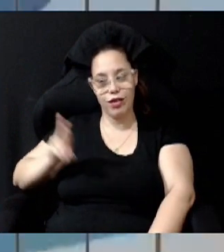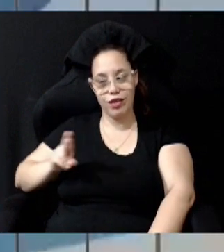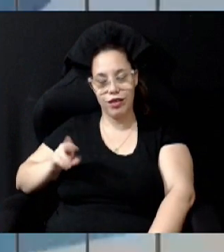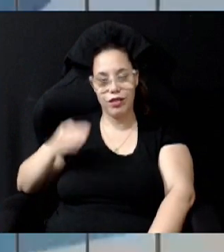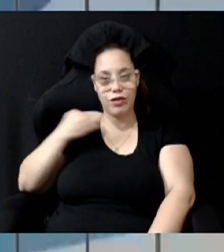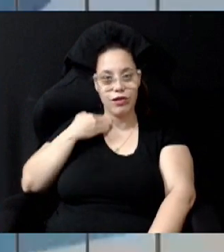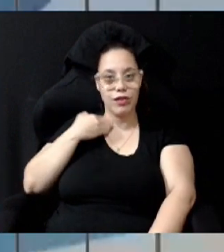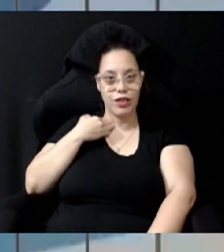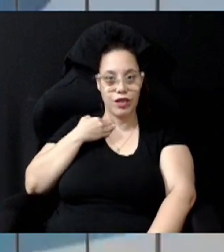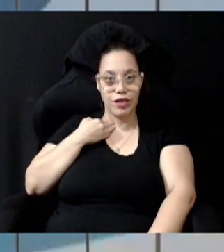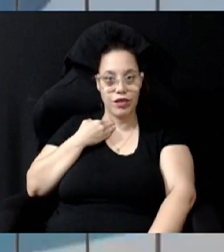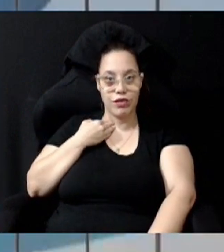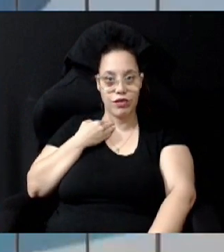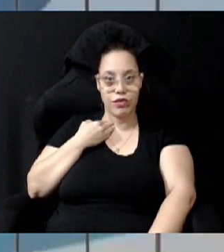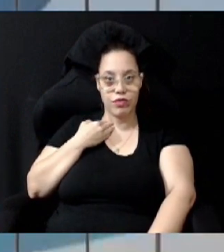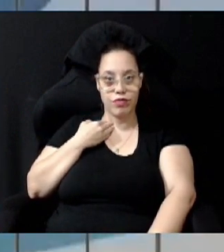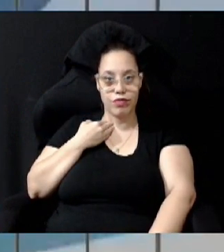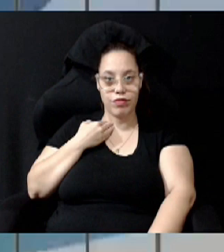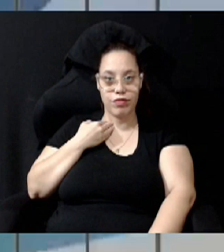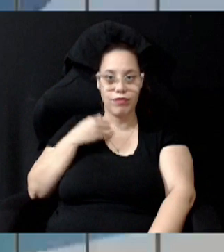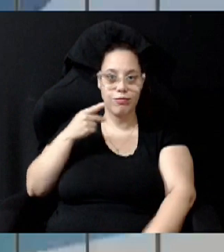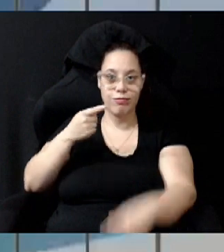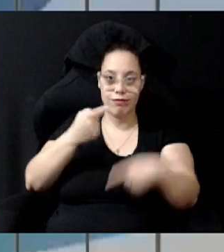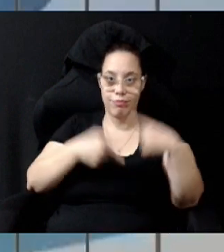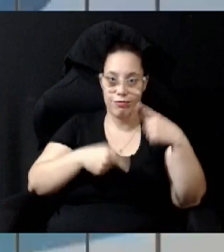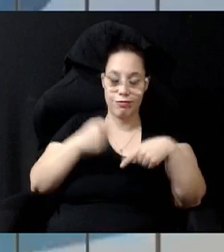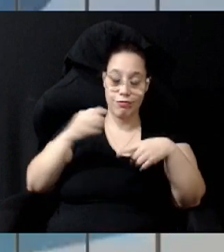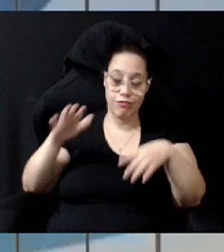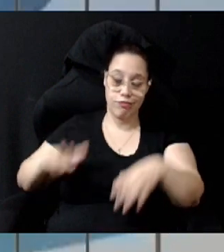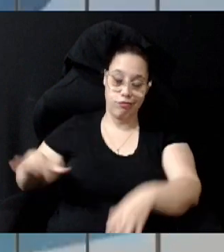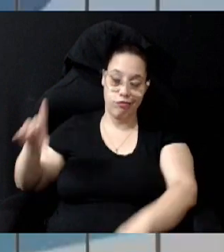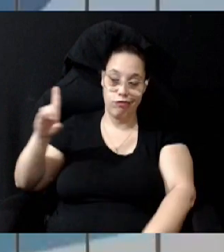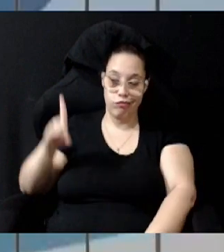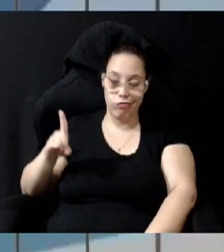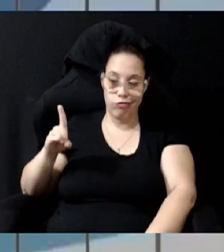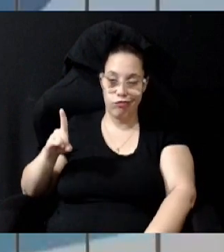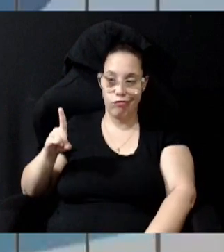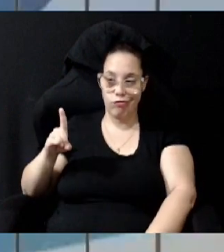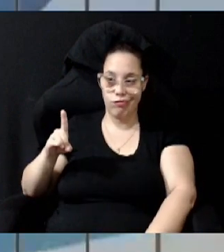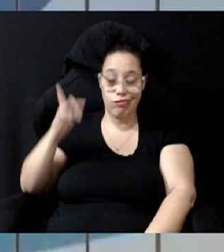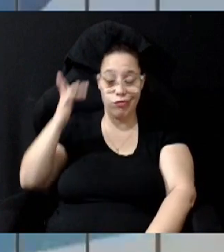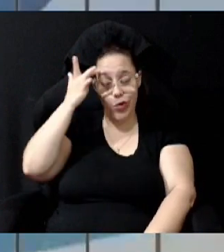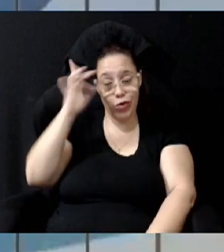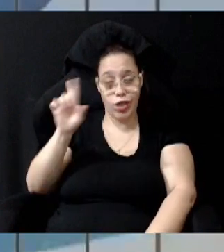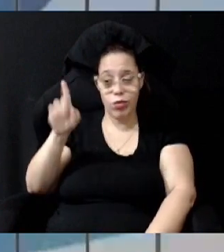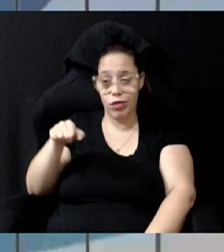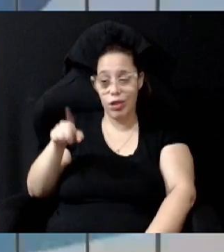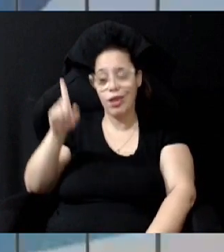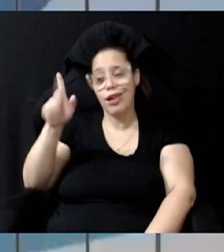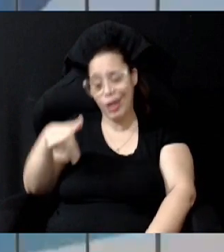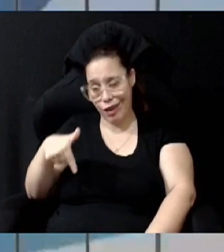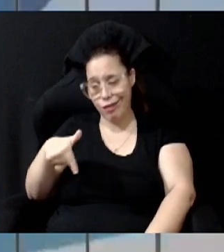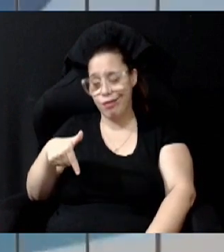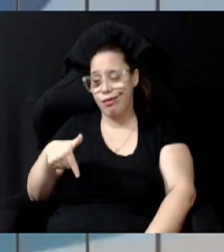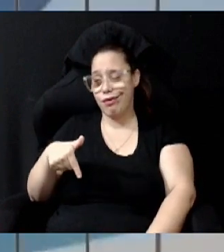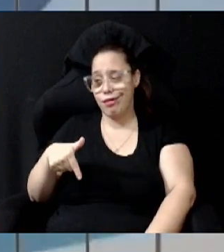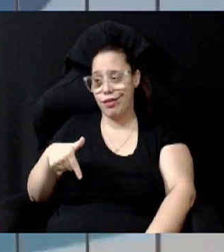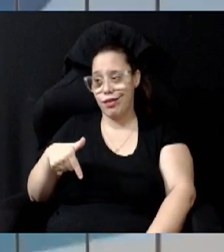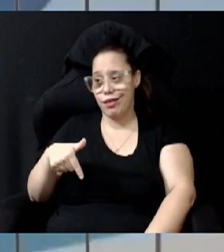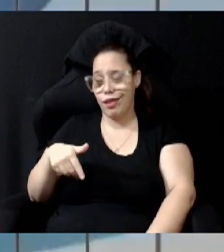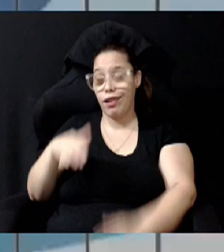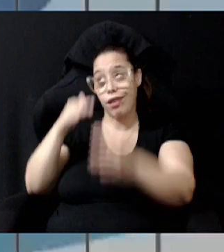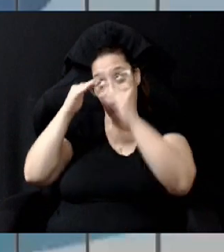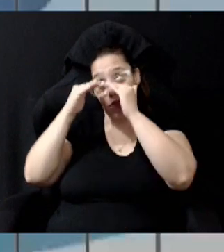elite. Como todo político de direita, mesmo quando não sabe que ele é. Ele é um vassalozinho,